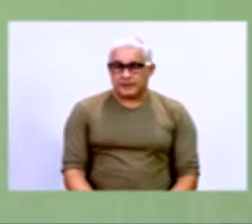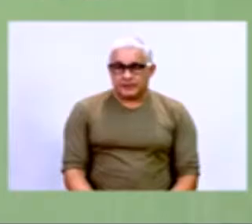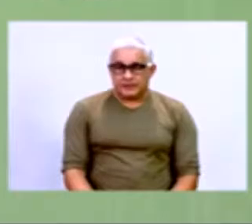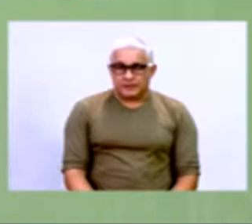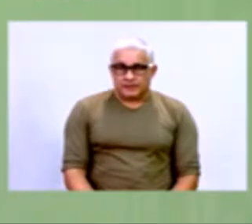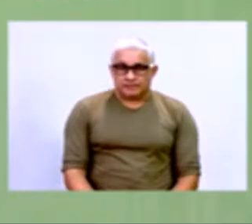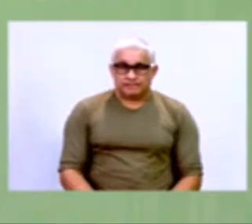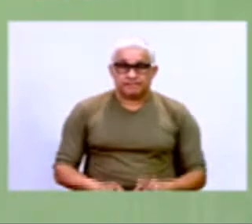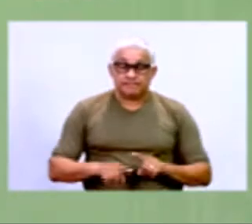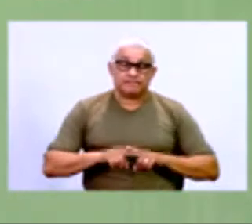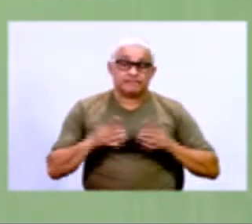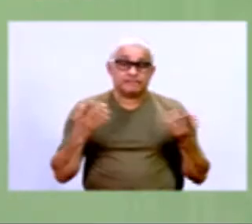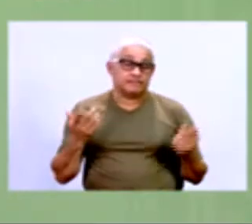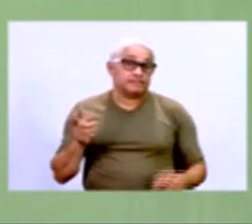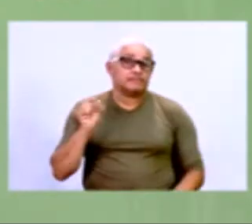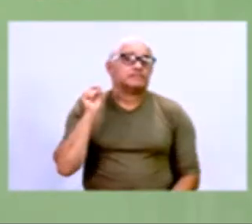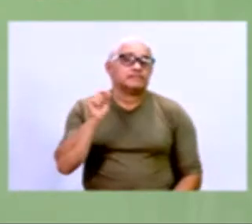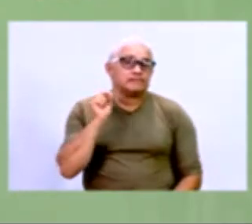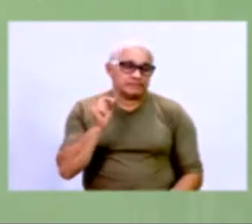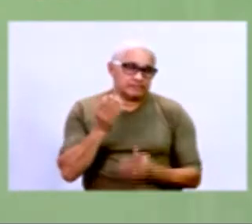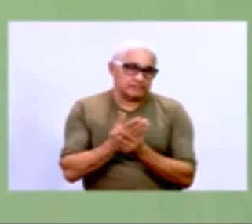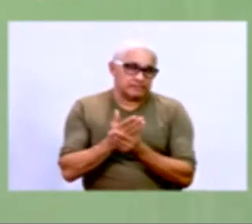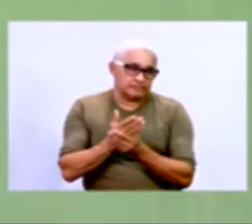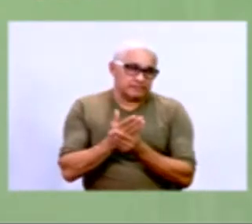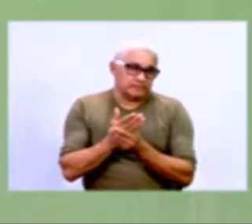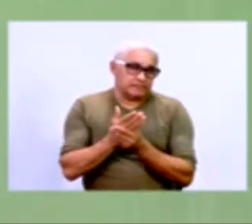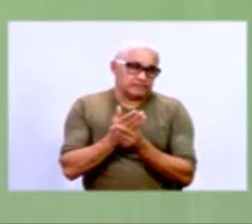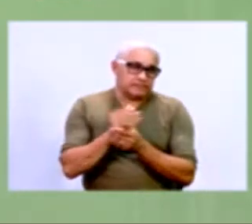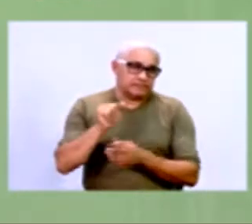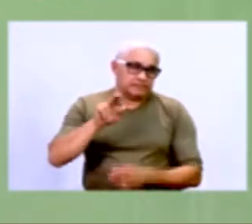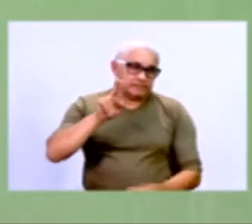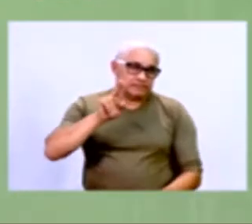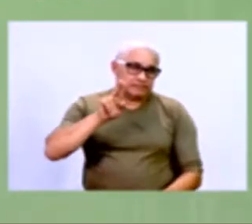Mas, afinal de contas, o que é um arquivo de áudio?